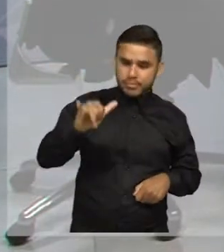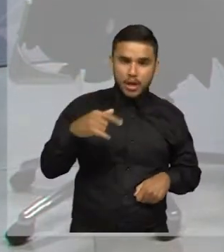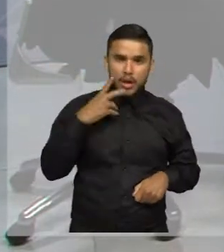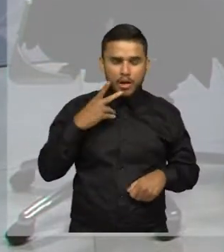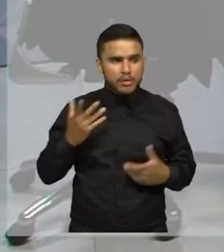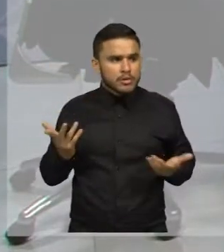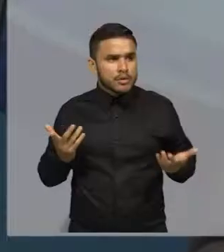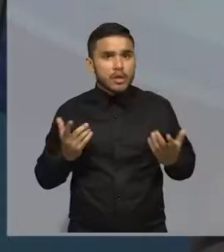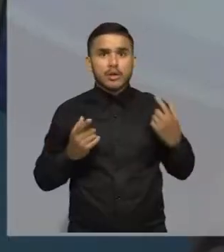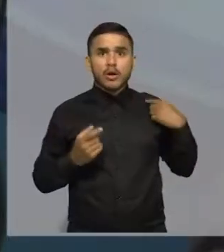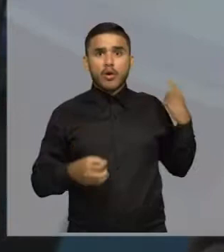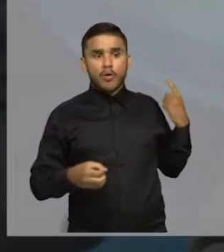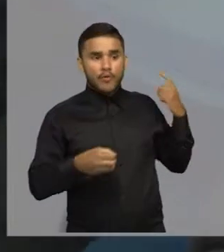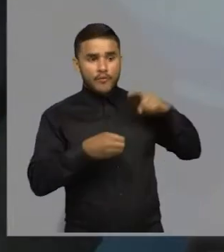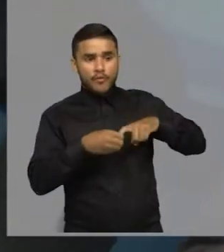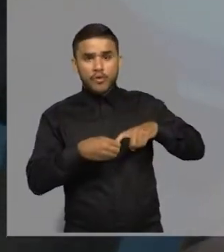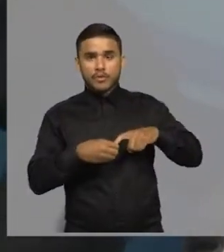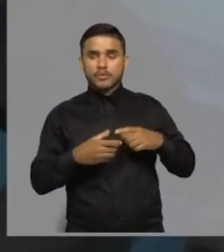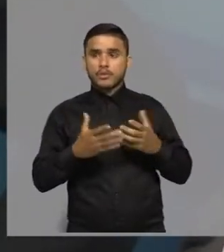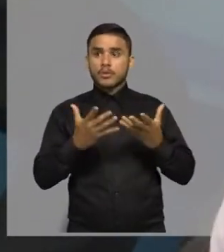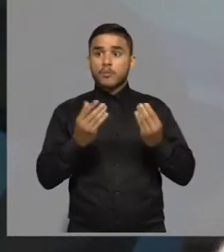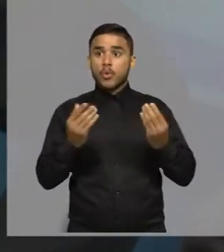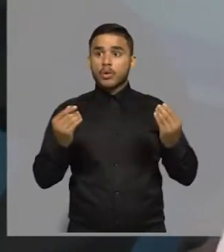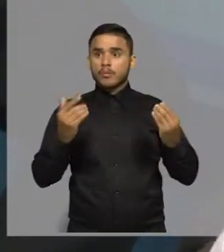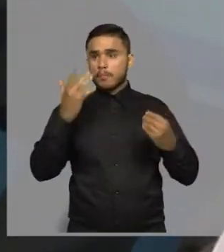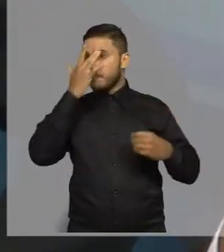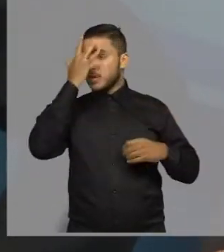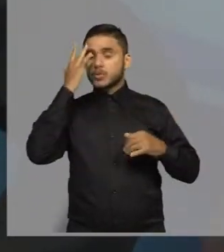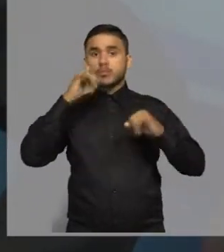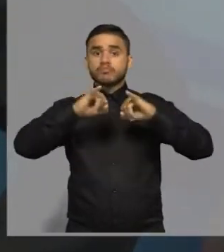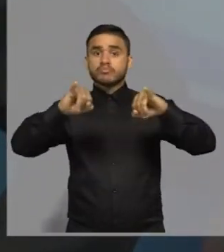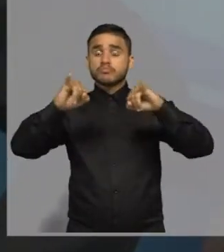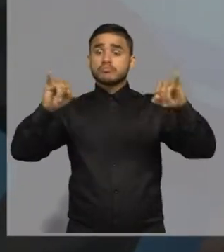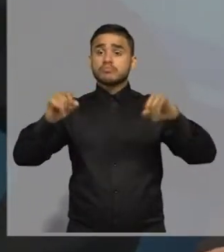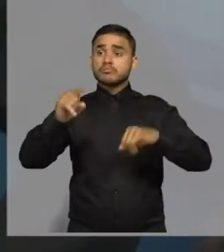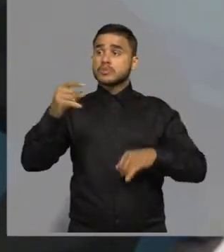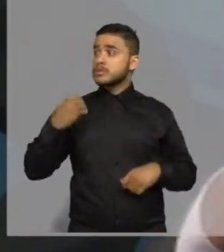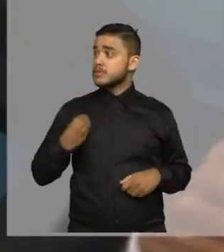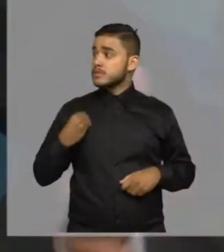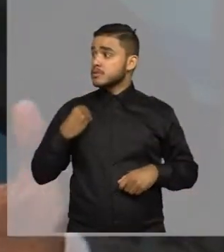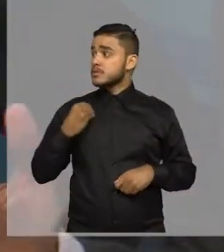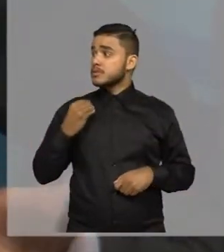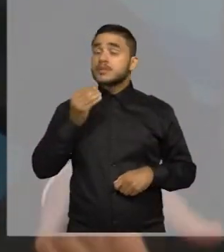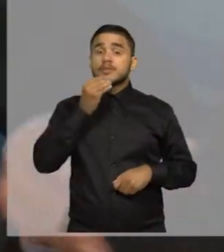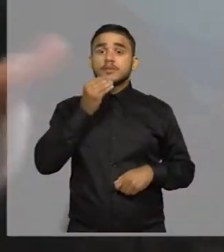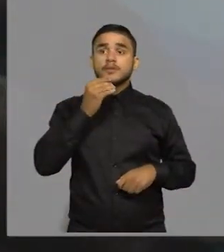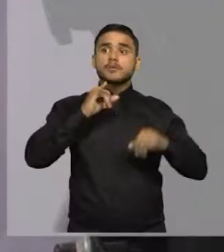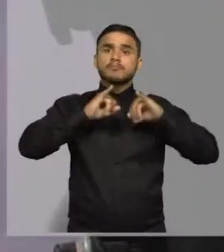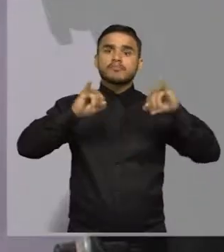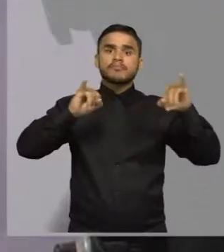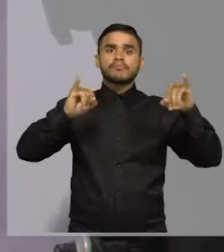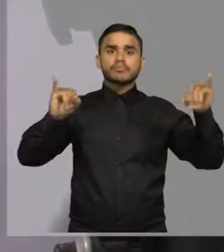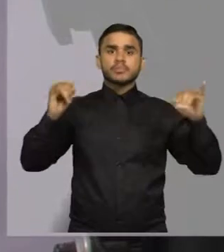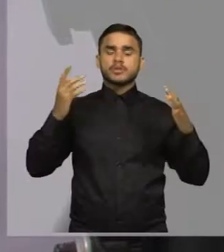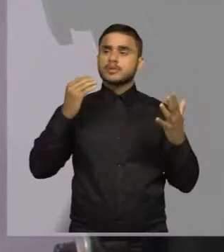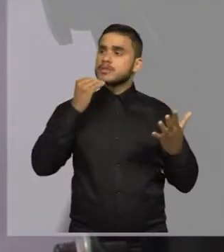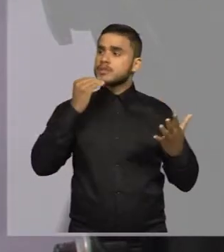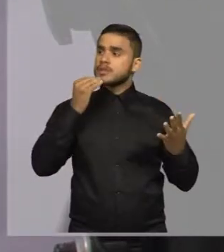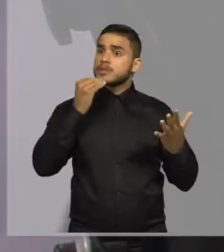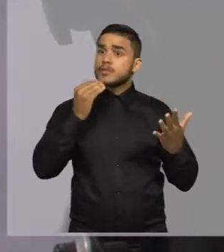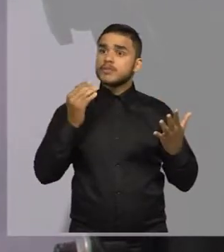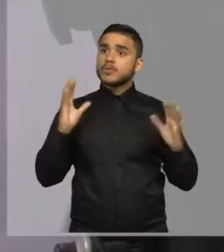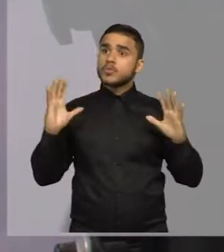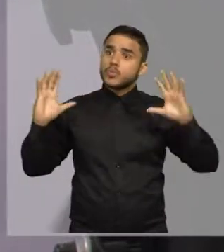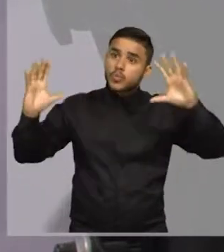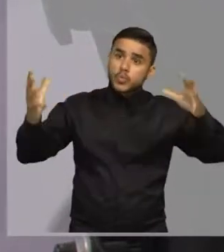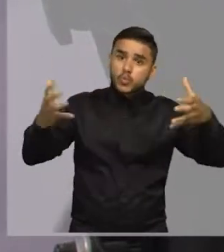não tinha a menor noção do que é manipulação de massa. O povo estaria lá se ele tivesse uma militância, tivesse vaqueiro